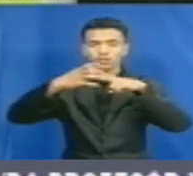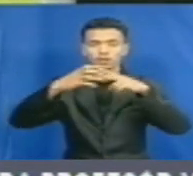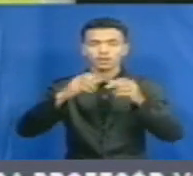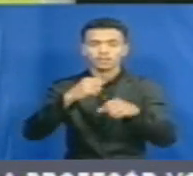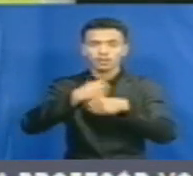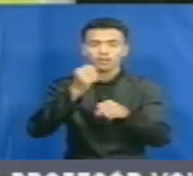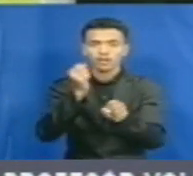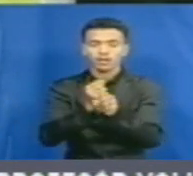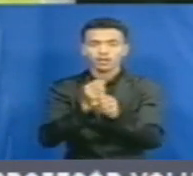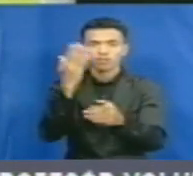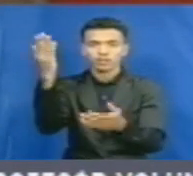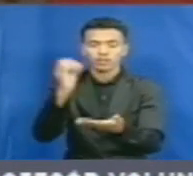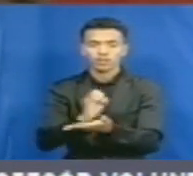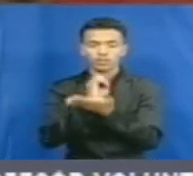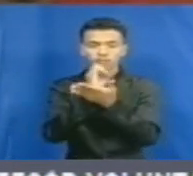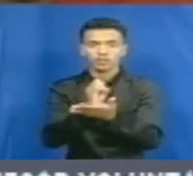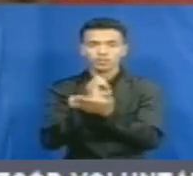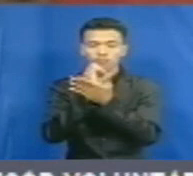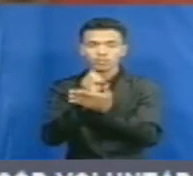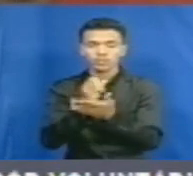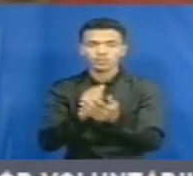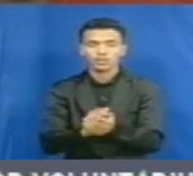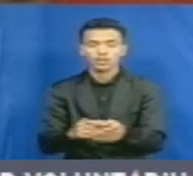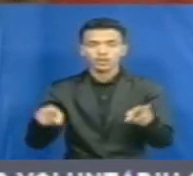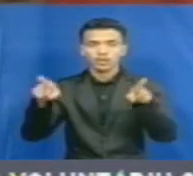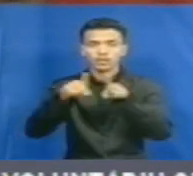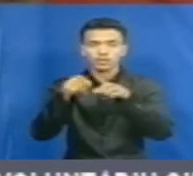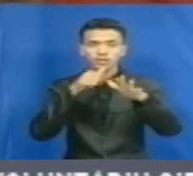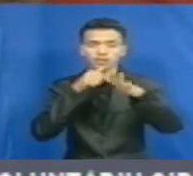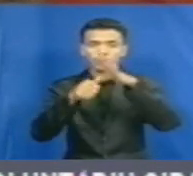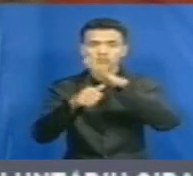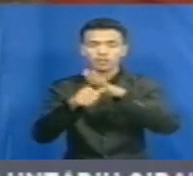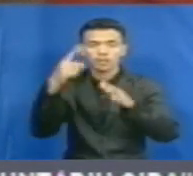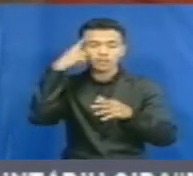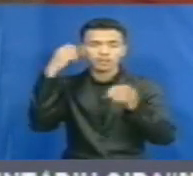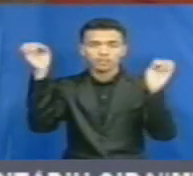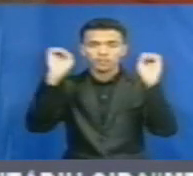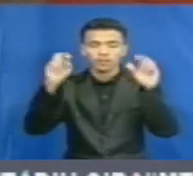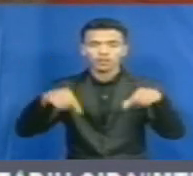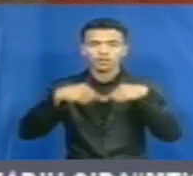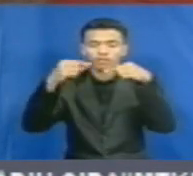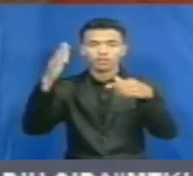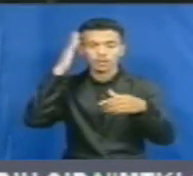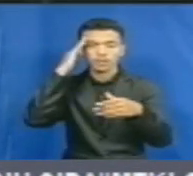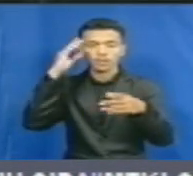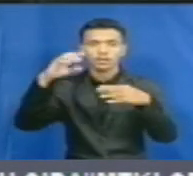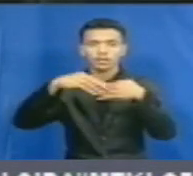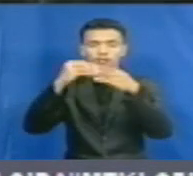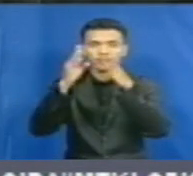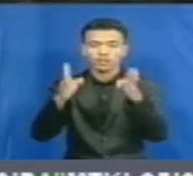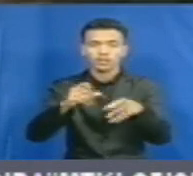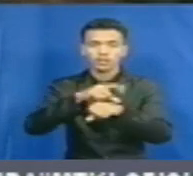nebe halau e a região Moikusi, considerado ilegal. Também lá foi conhecimento da autoridade no